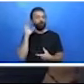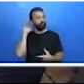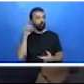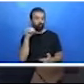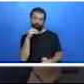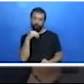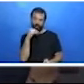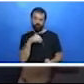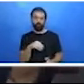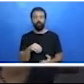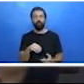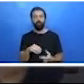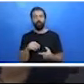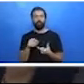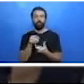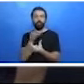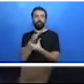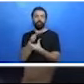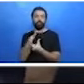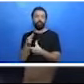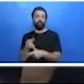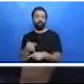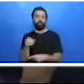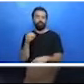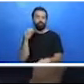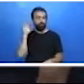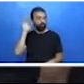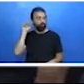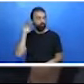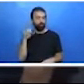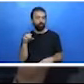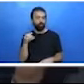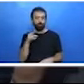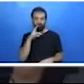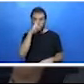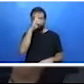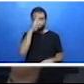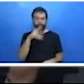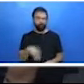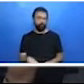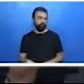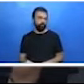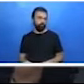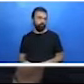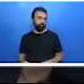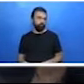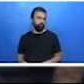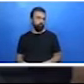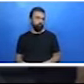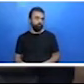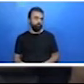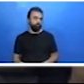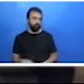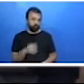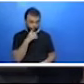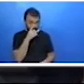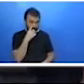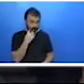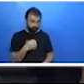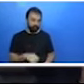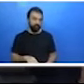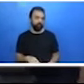aqui embaixo, o cordel se transformou. Olha só, del é forte e mou